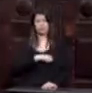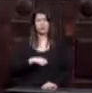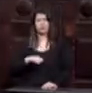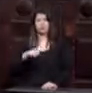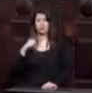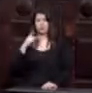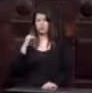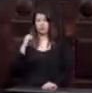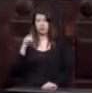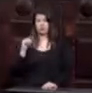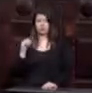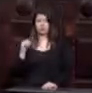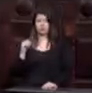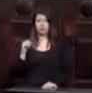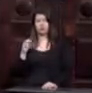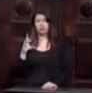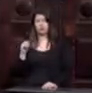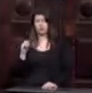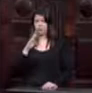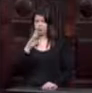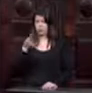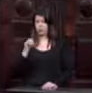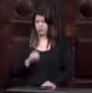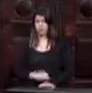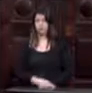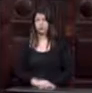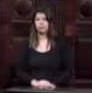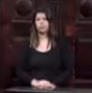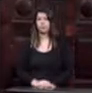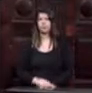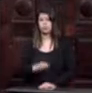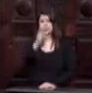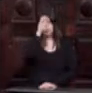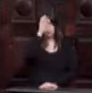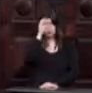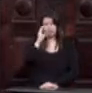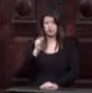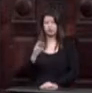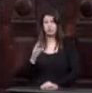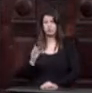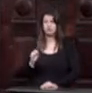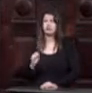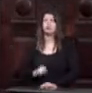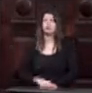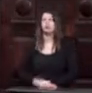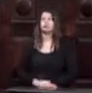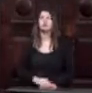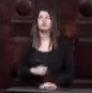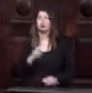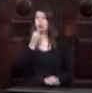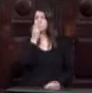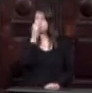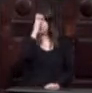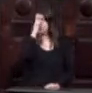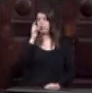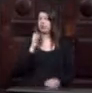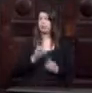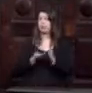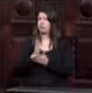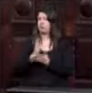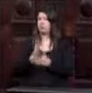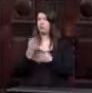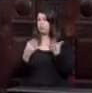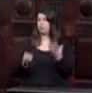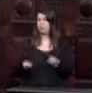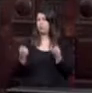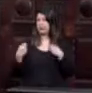Paulo Ramos com a alma tranquila hoje. Tio Carlos, é bom lembrar que para aprovar o destaque,